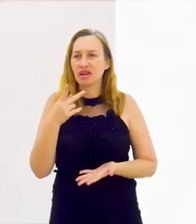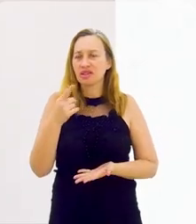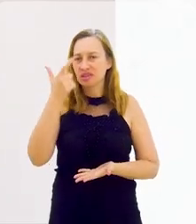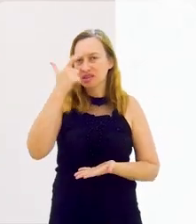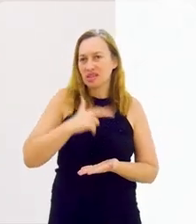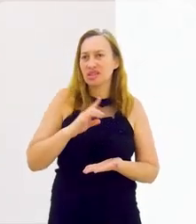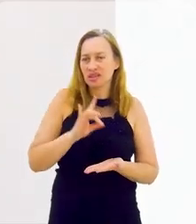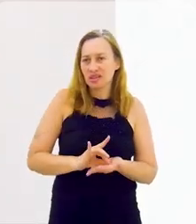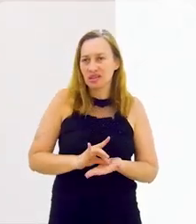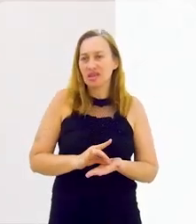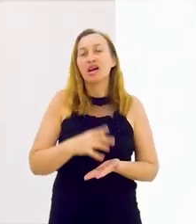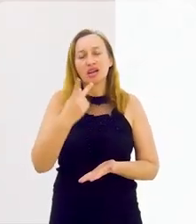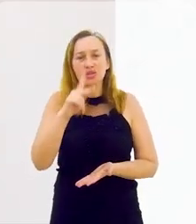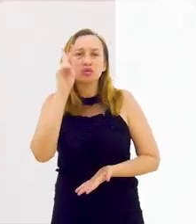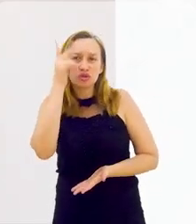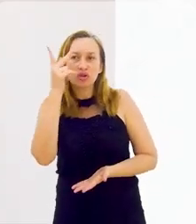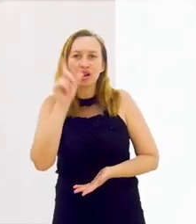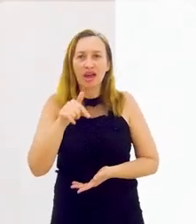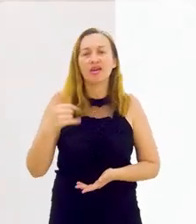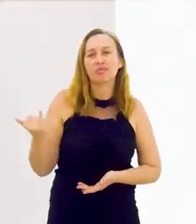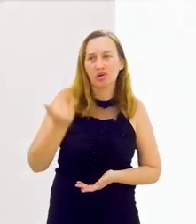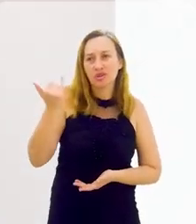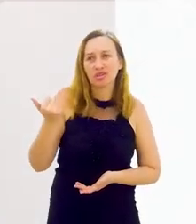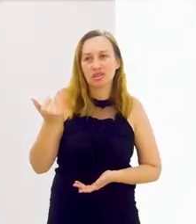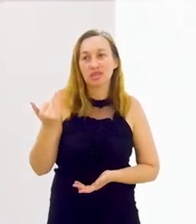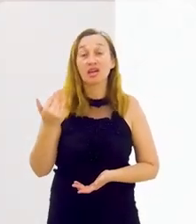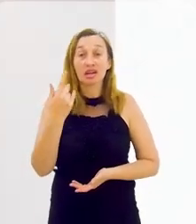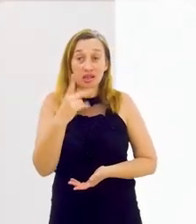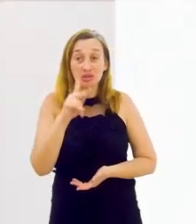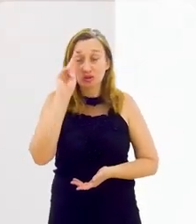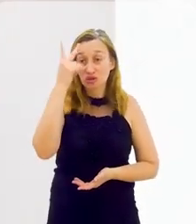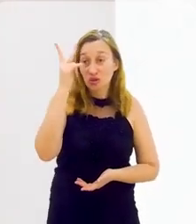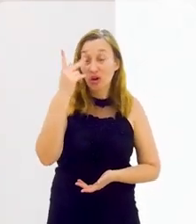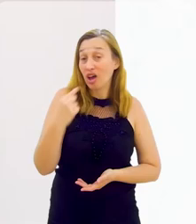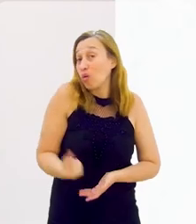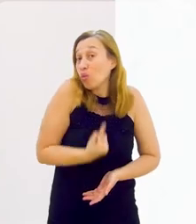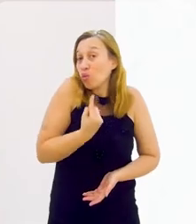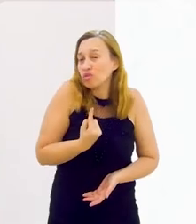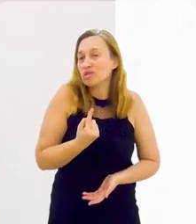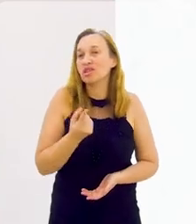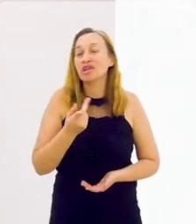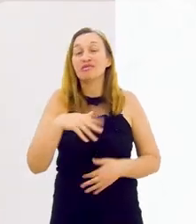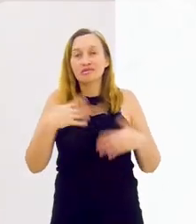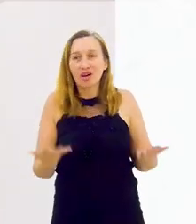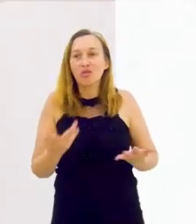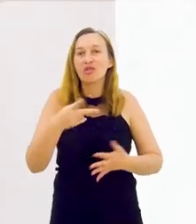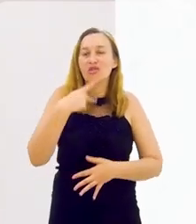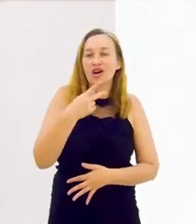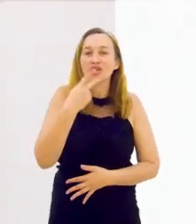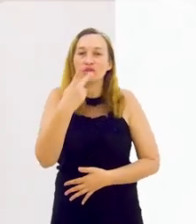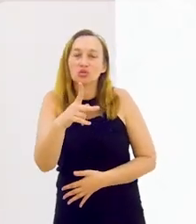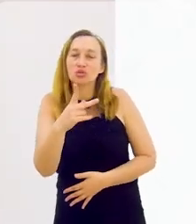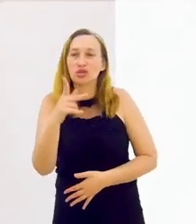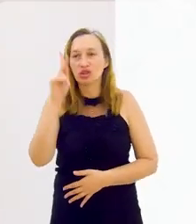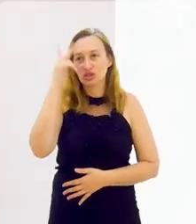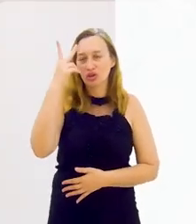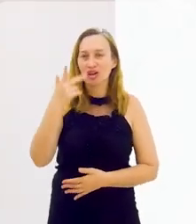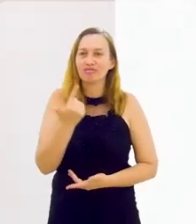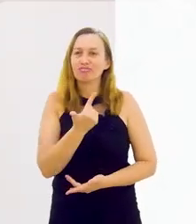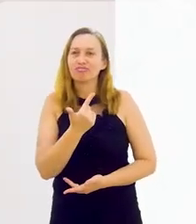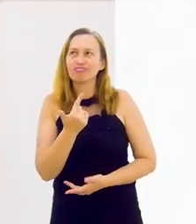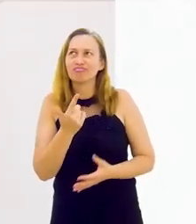originalidade. A sua história é importante, a sua história é única. Então, conte a sua história, não deixe ninguém